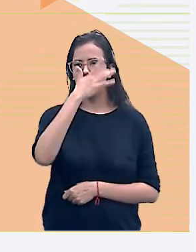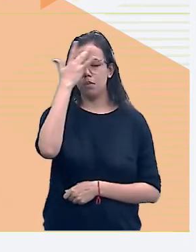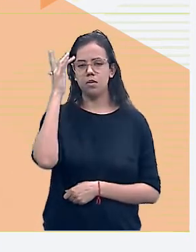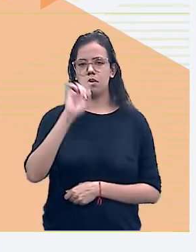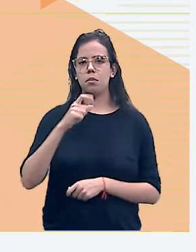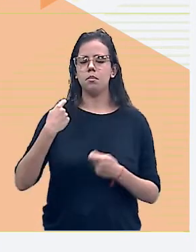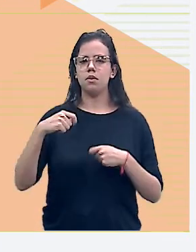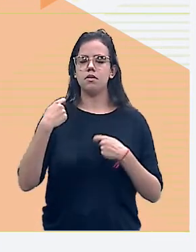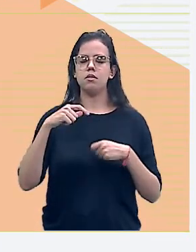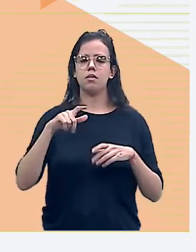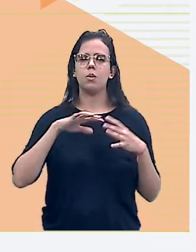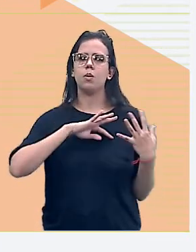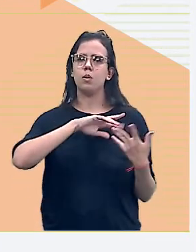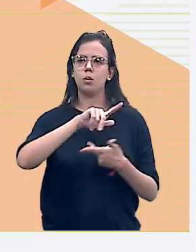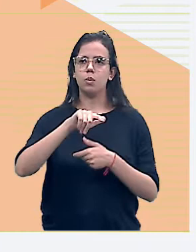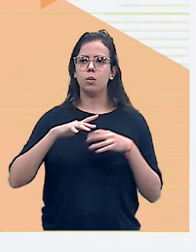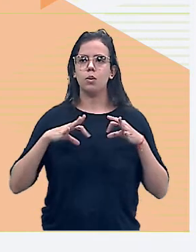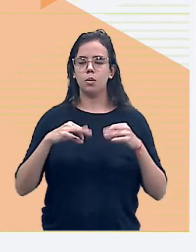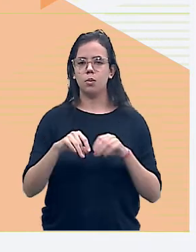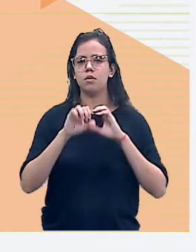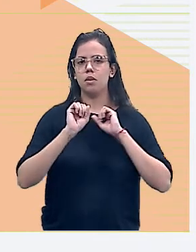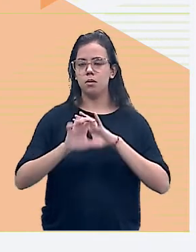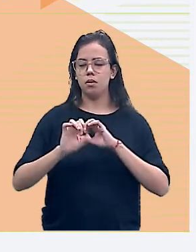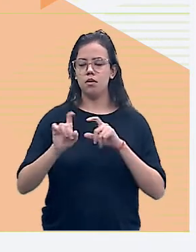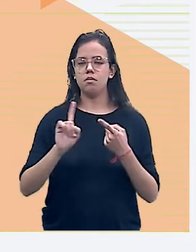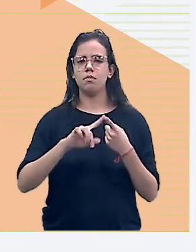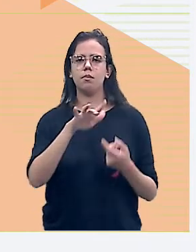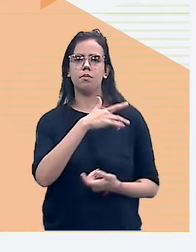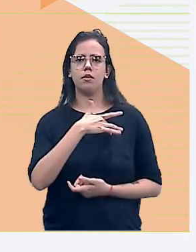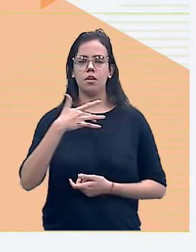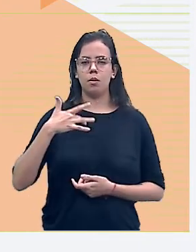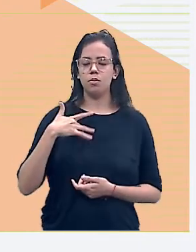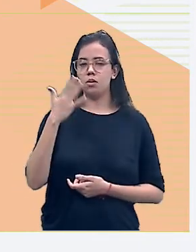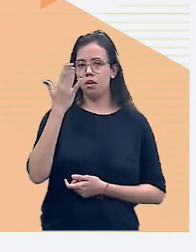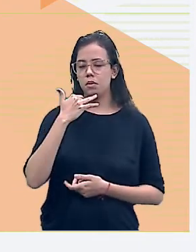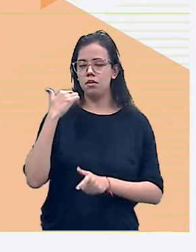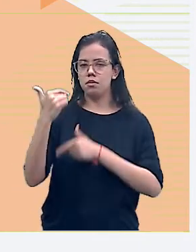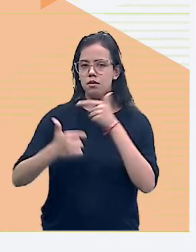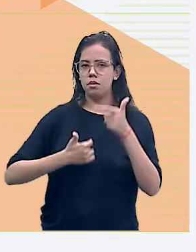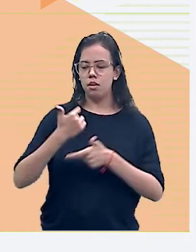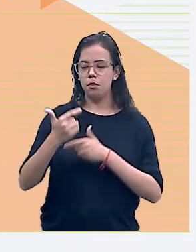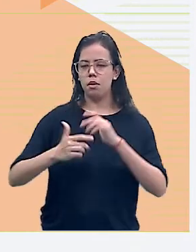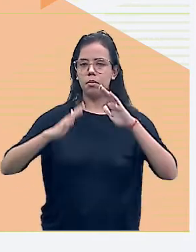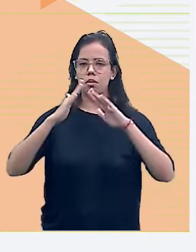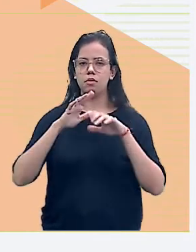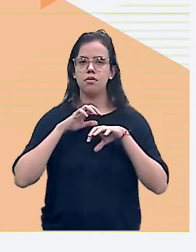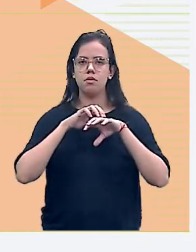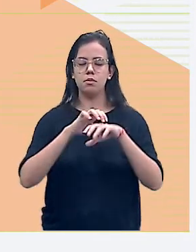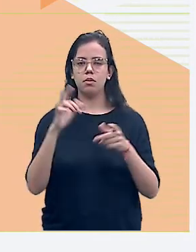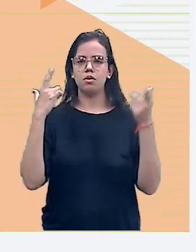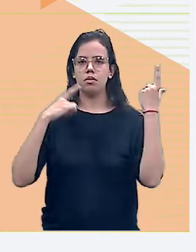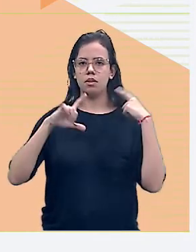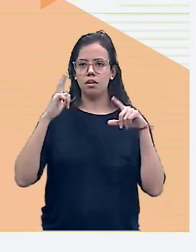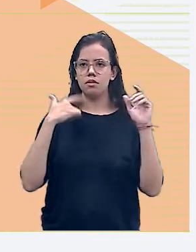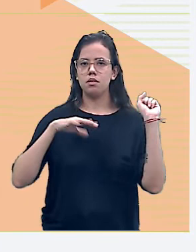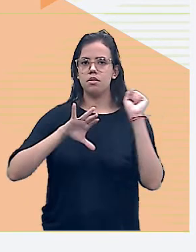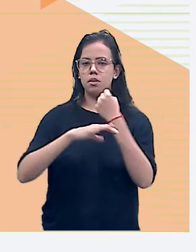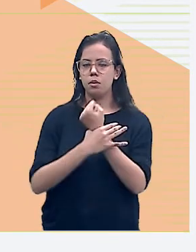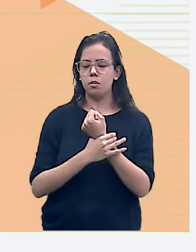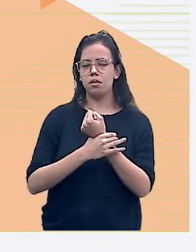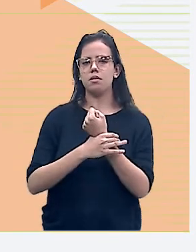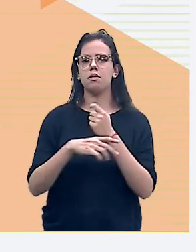universalizado à educação à saúde à alimentação trabalho moradia o transporte o lazer segurança Previdência Social